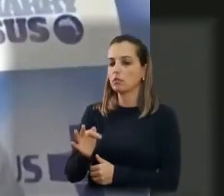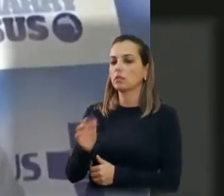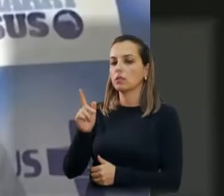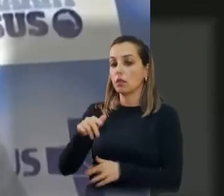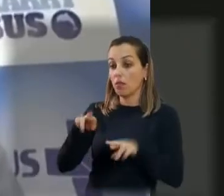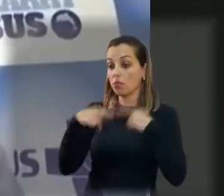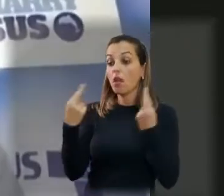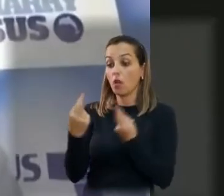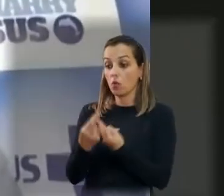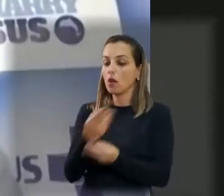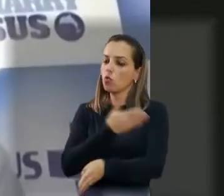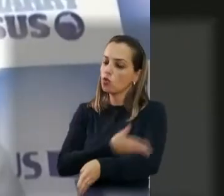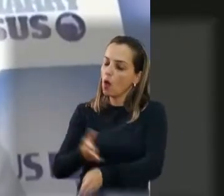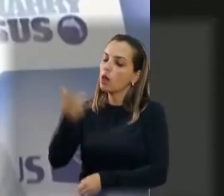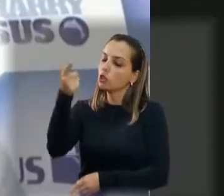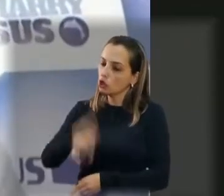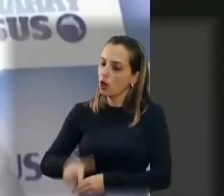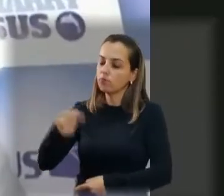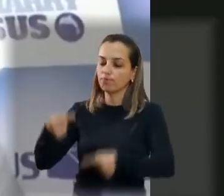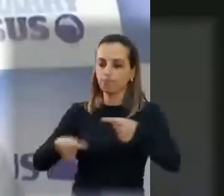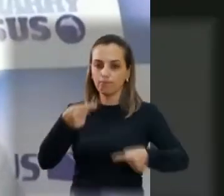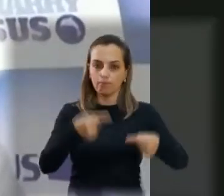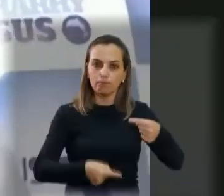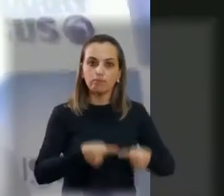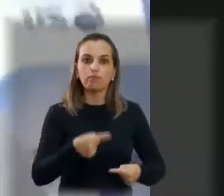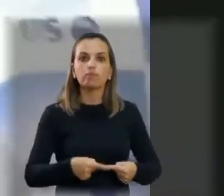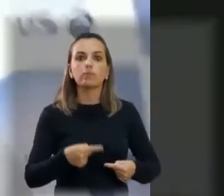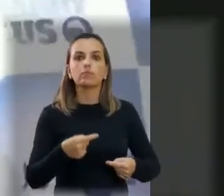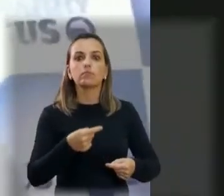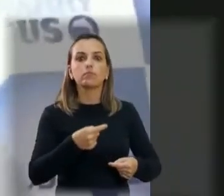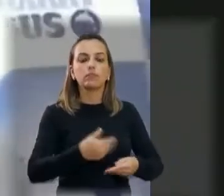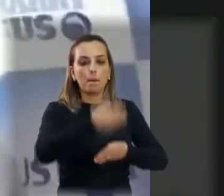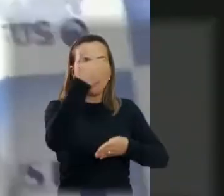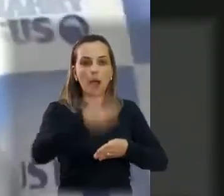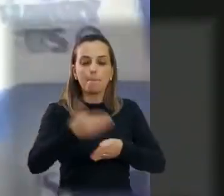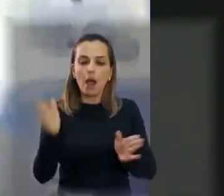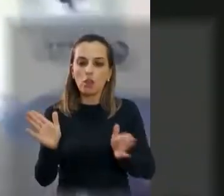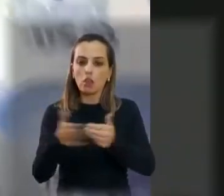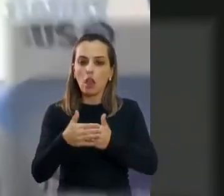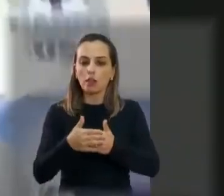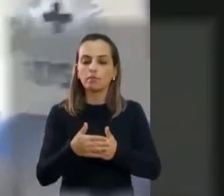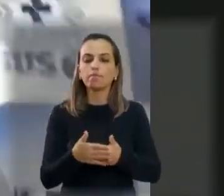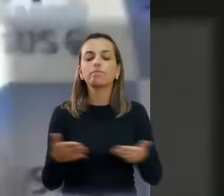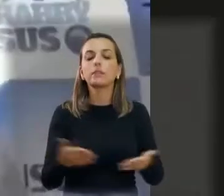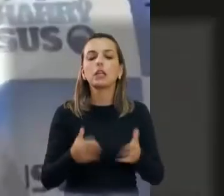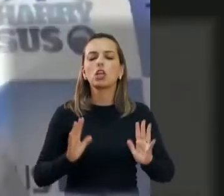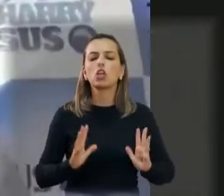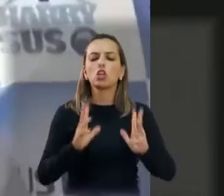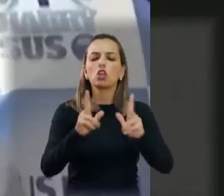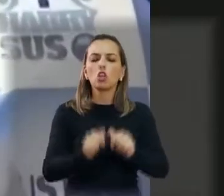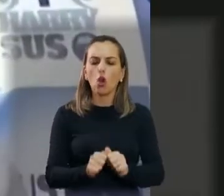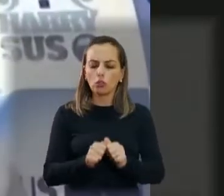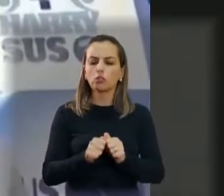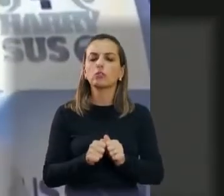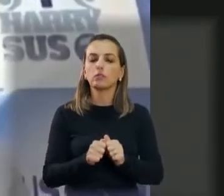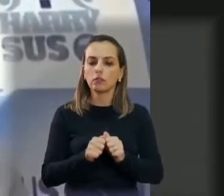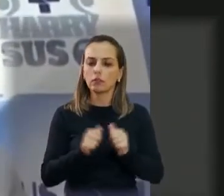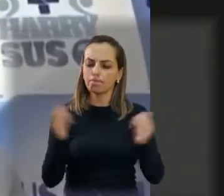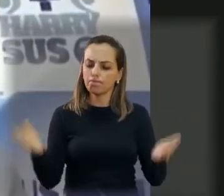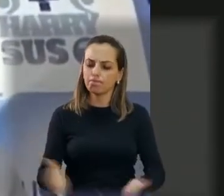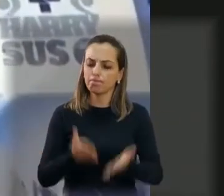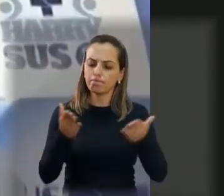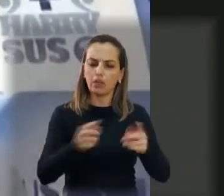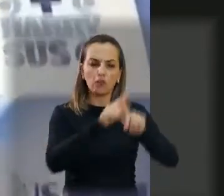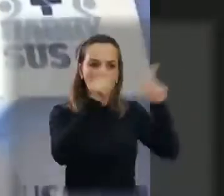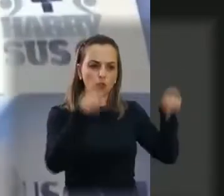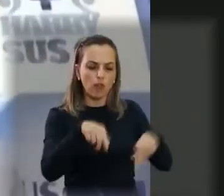ordinária estaremos discutindo o lockdown. E aqui eu quero enaltecer os servidores, os